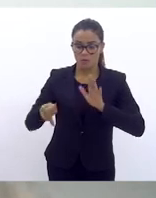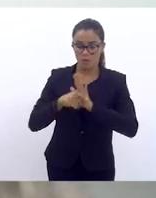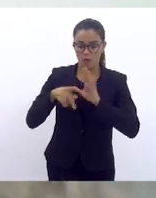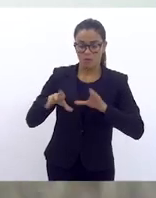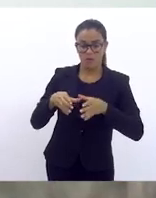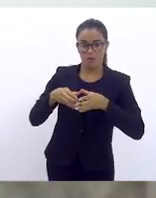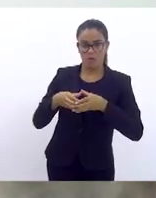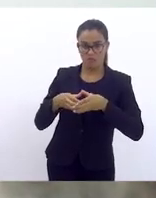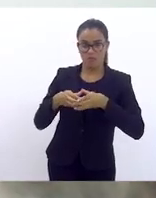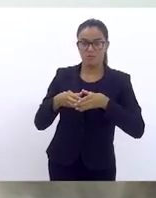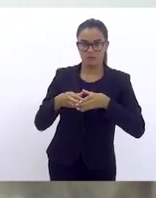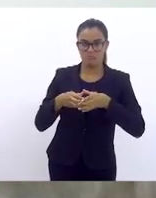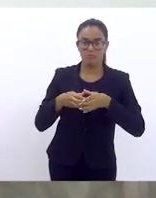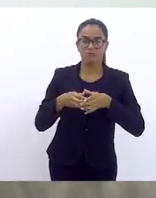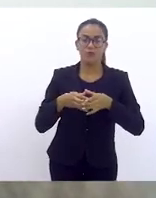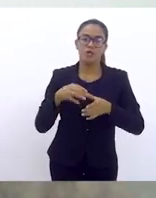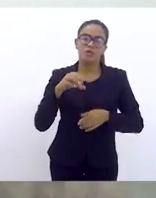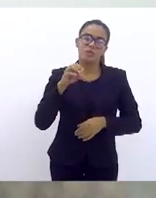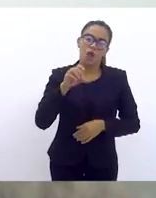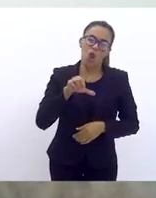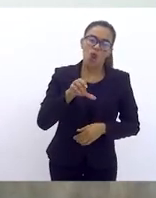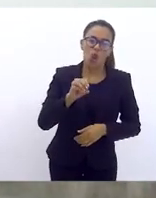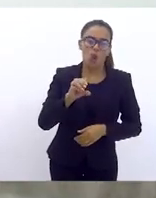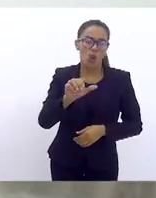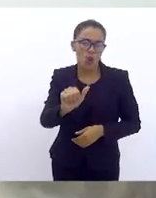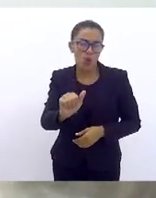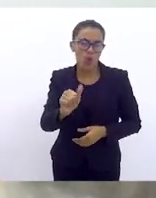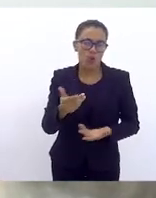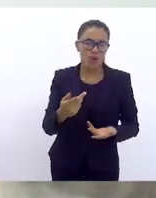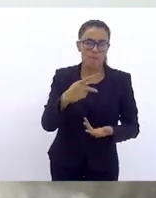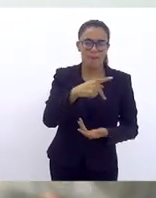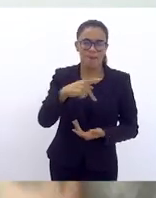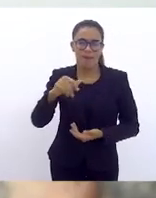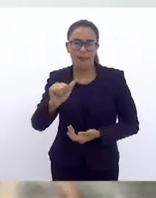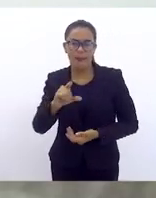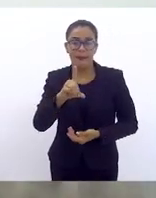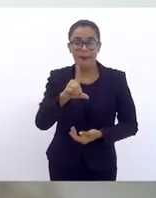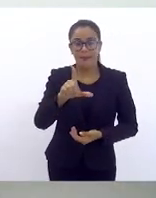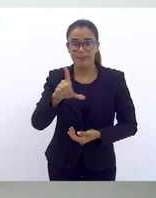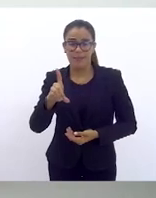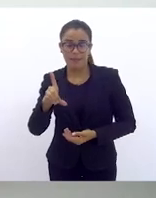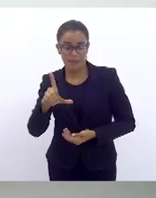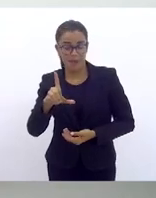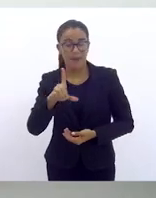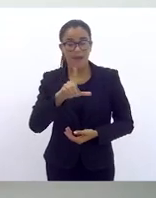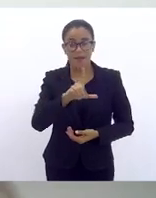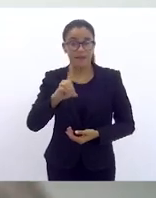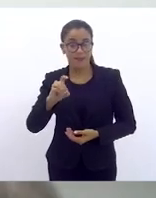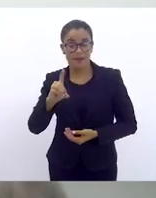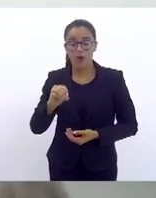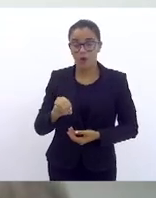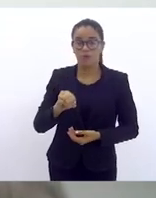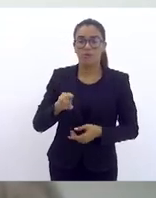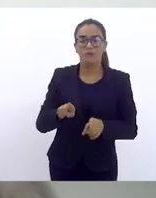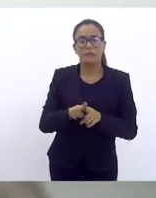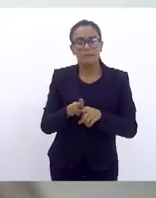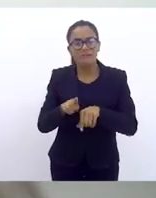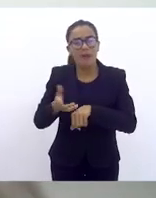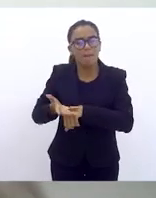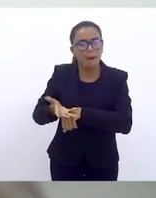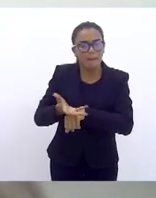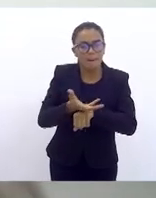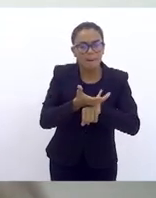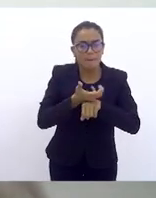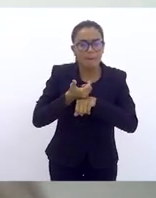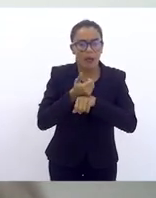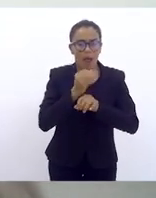né além da Loa né PPA LDO nós vamos ter também aperfeiçoando o sistema